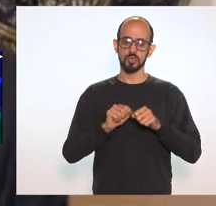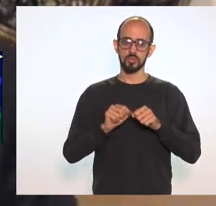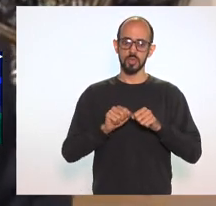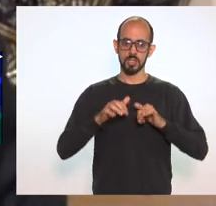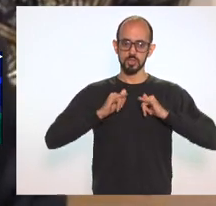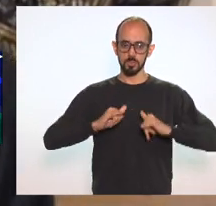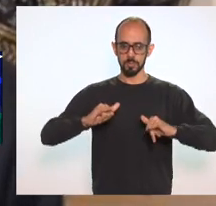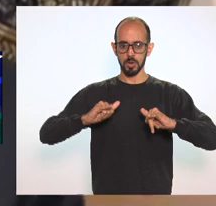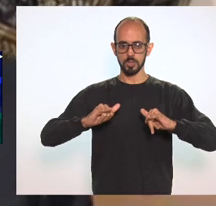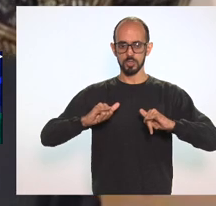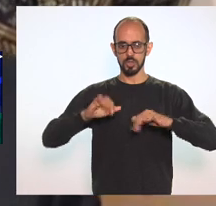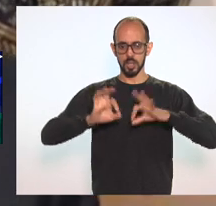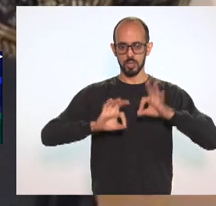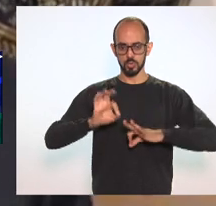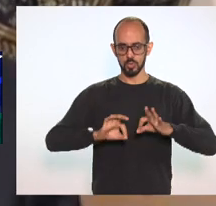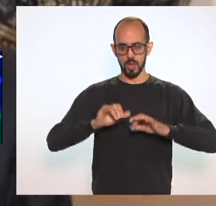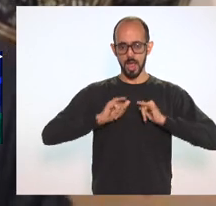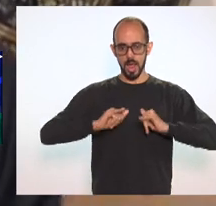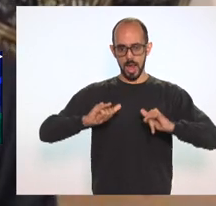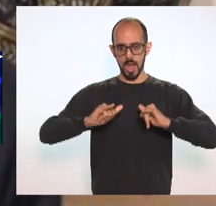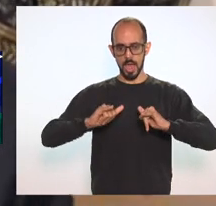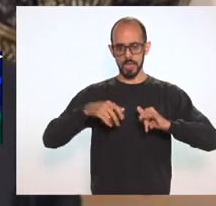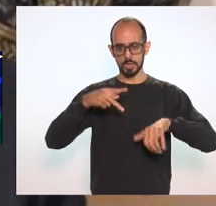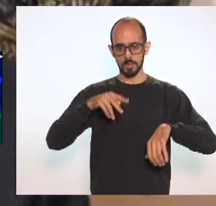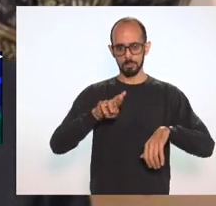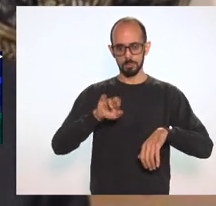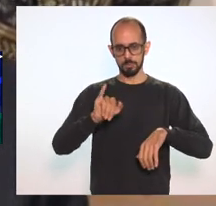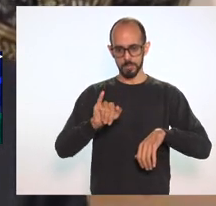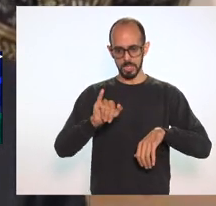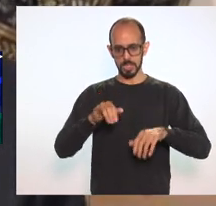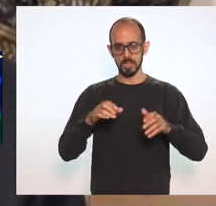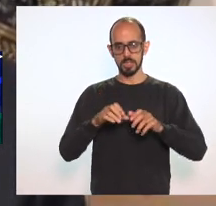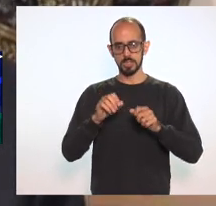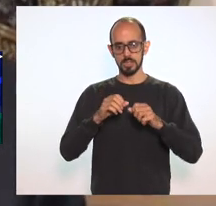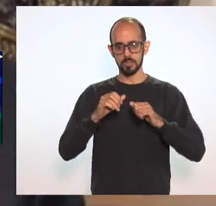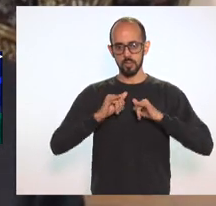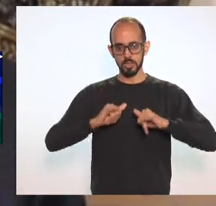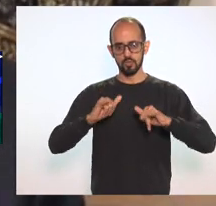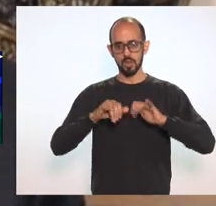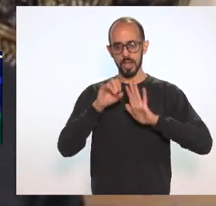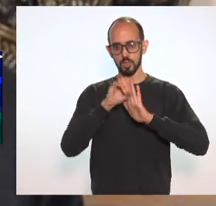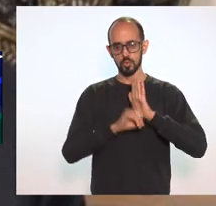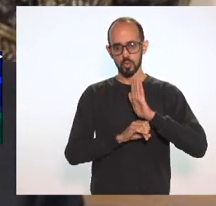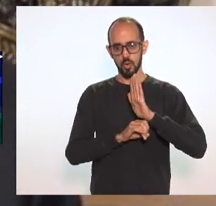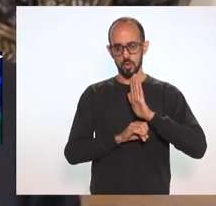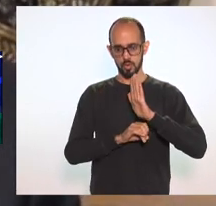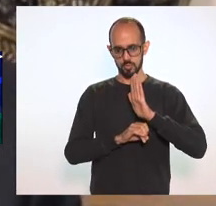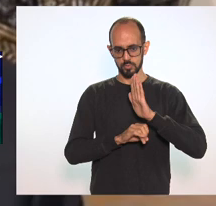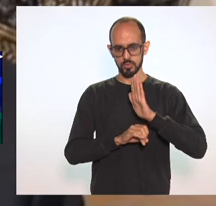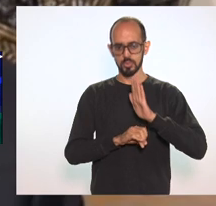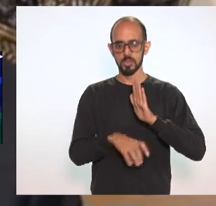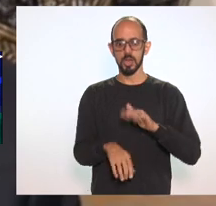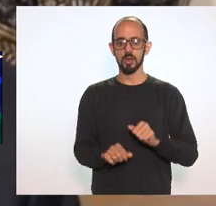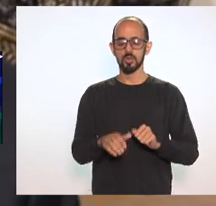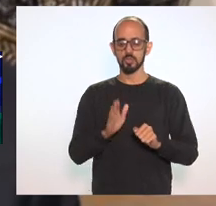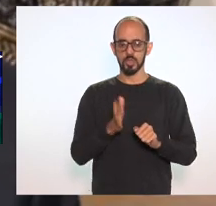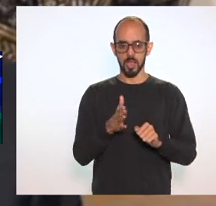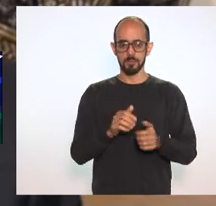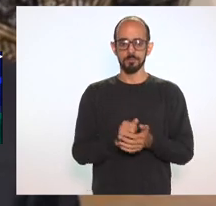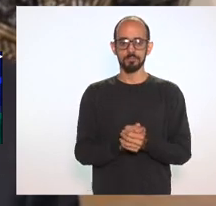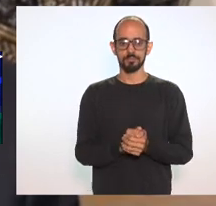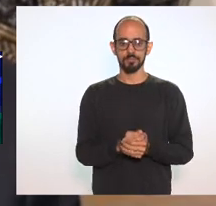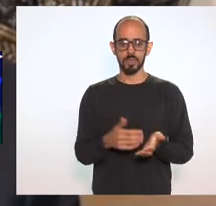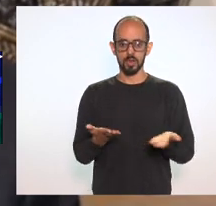que foi hoje regulamentado saiu hoje no Diário Oficial a regulamentação dele agora nós estamos indo ou mais operadores